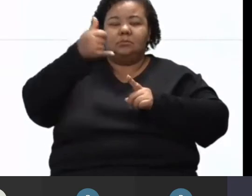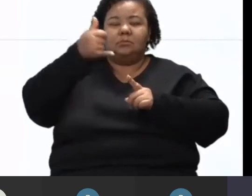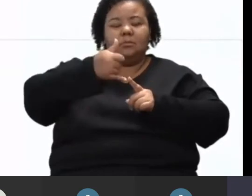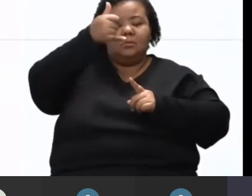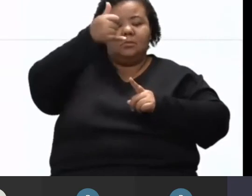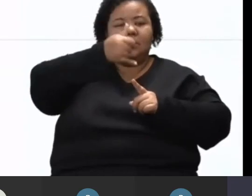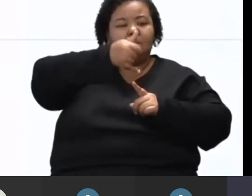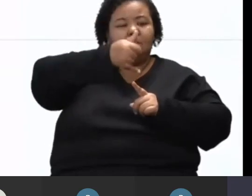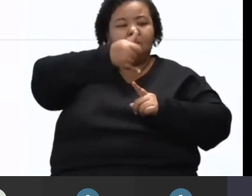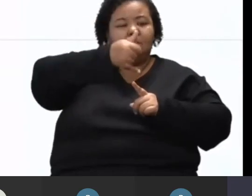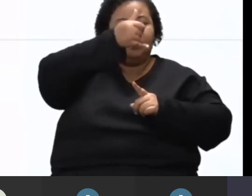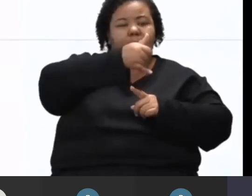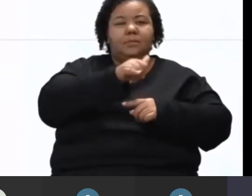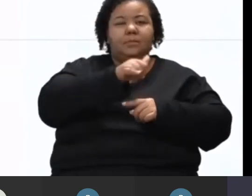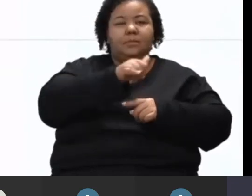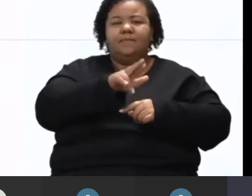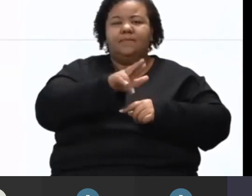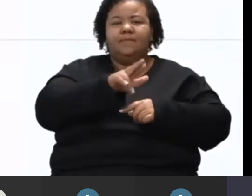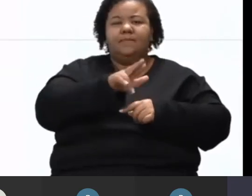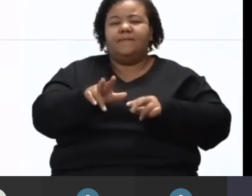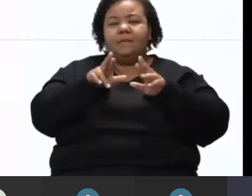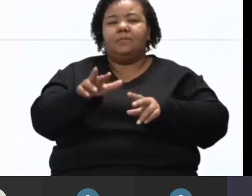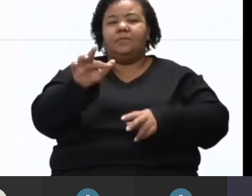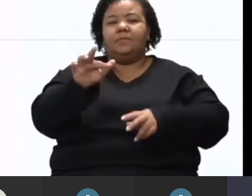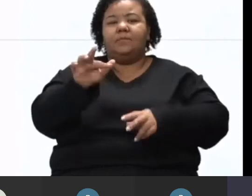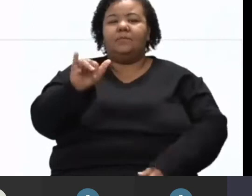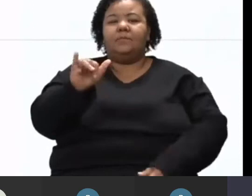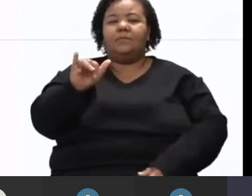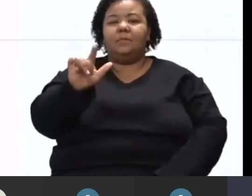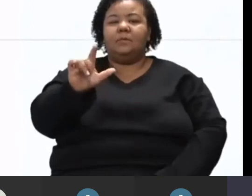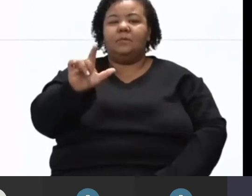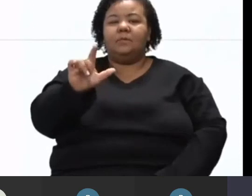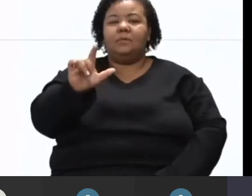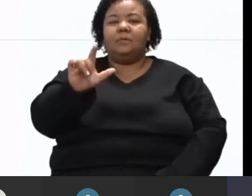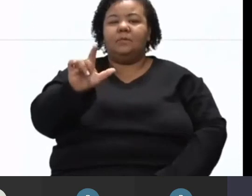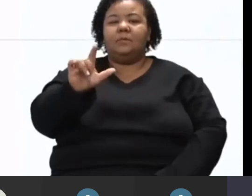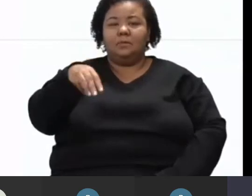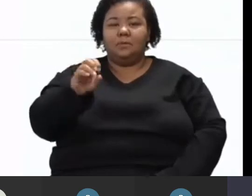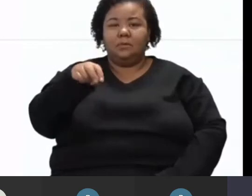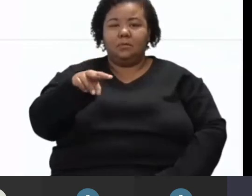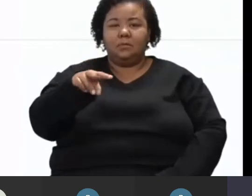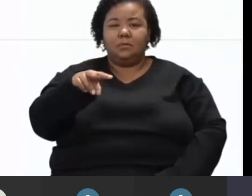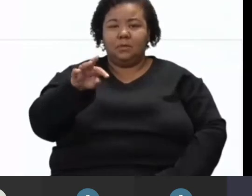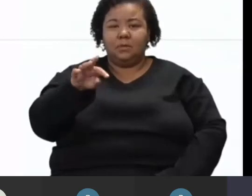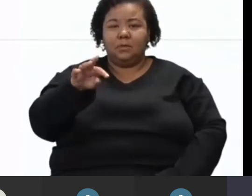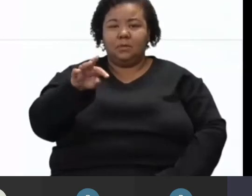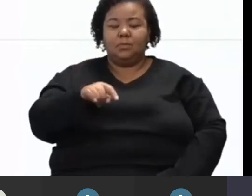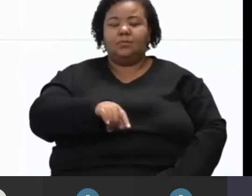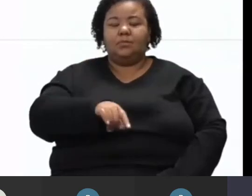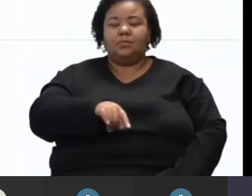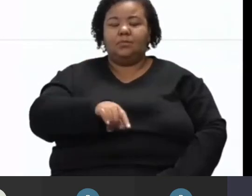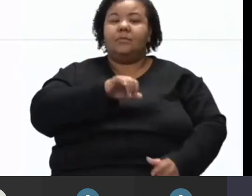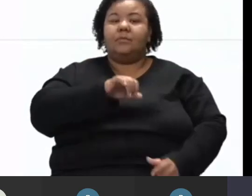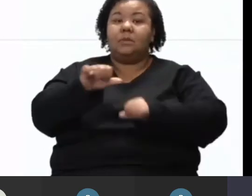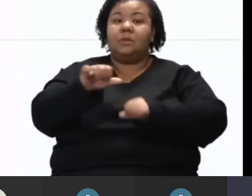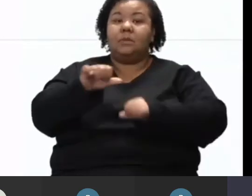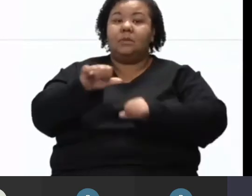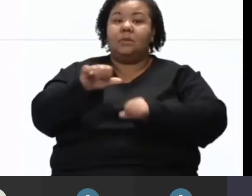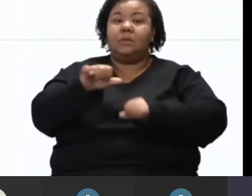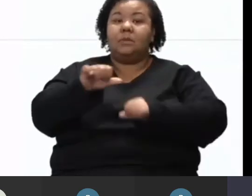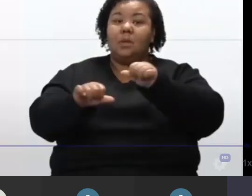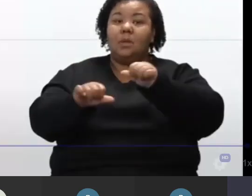filiada, ele tem uma forma já filamentosa, uma forma mais alongada. E aí muda as estruturas reprodutoras